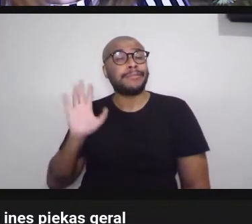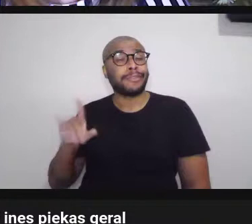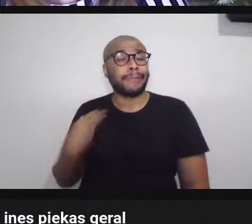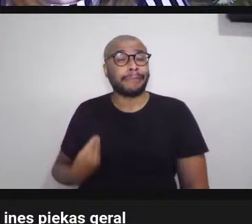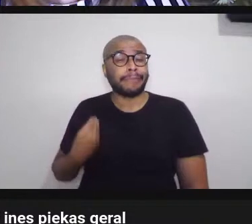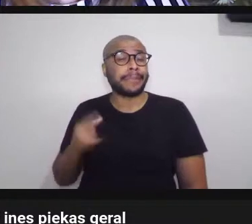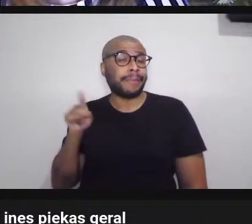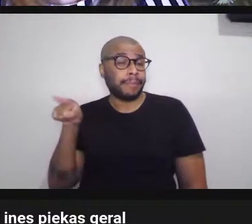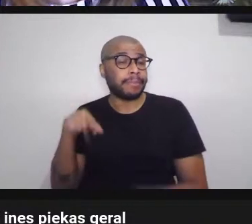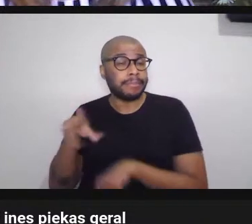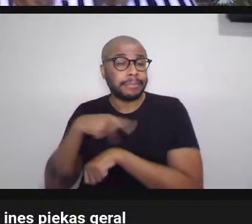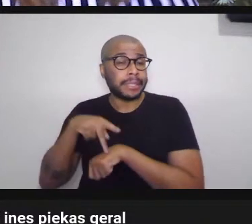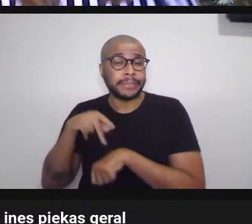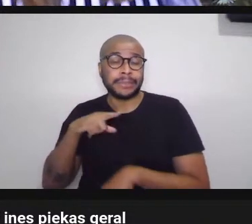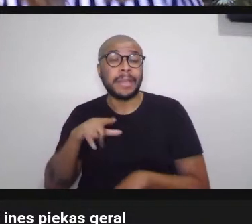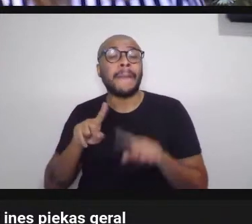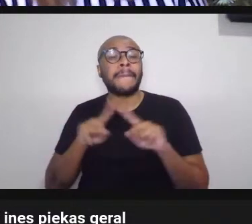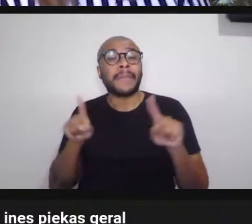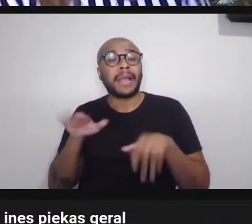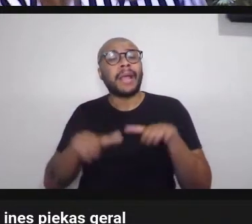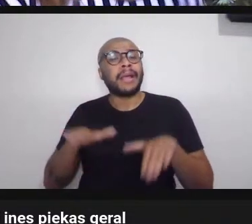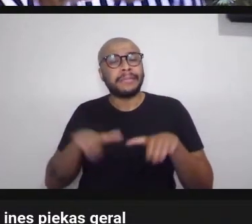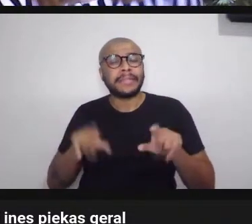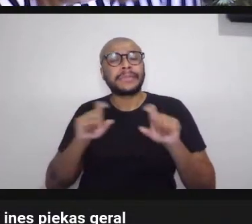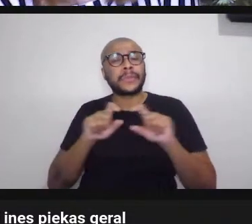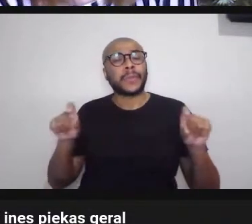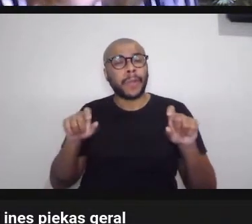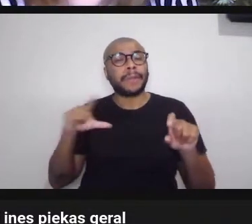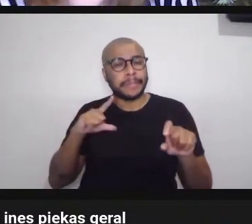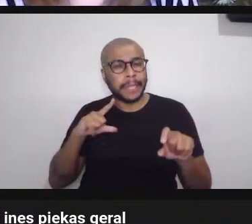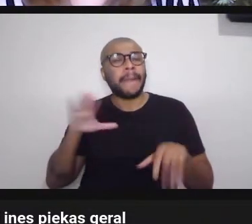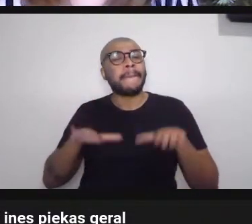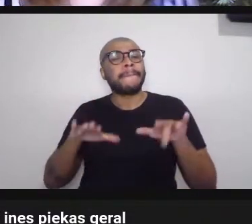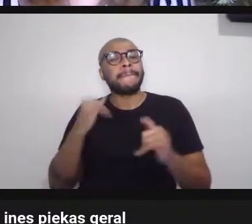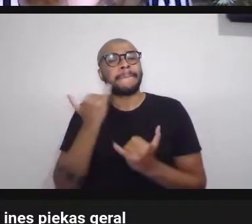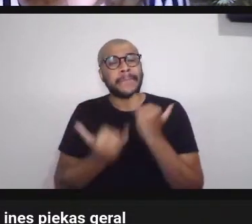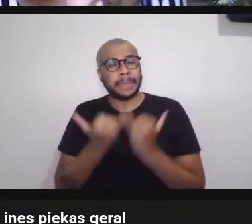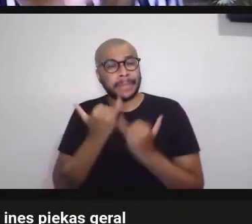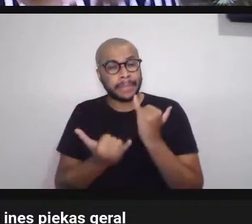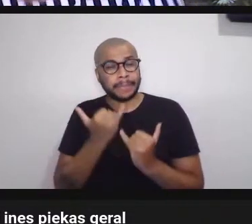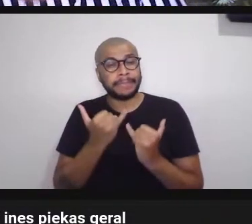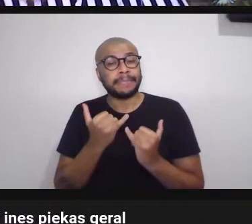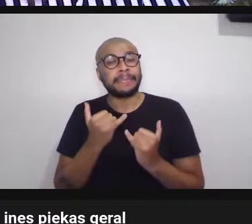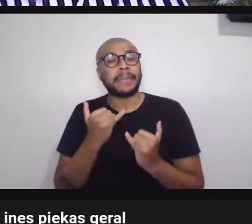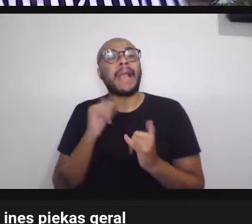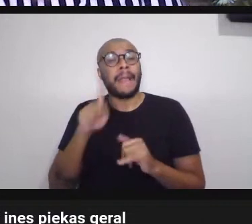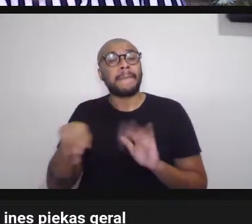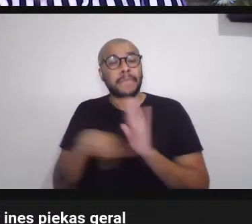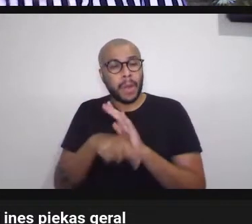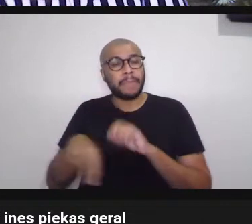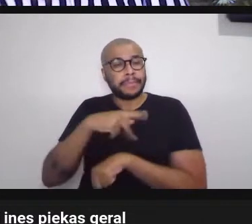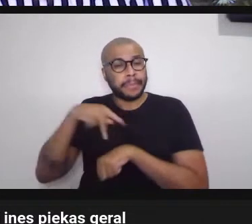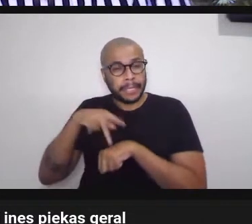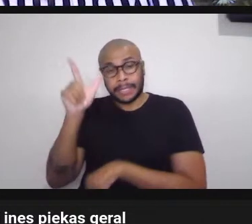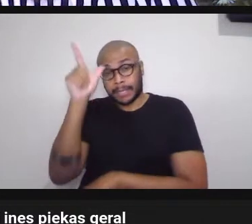presentes. Então, embora esse sobrenome seja geneticamente polonês ou geneticamente alemão,